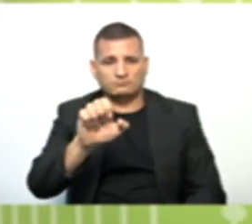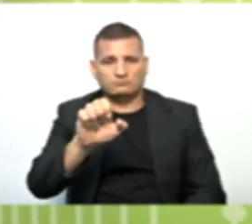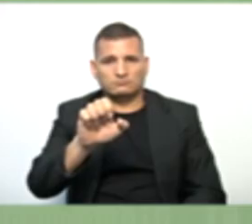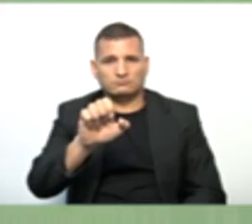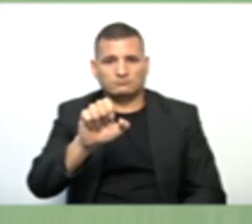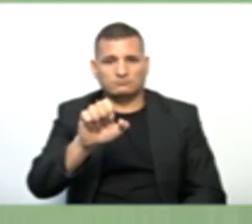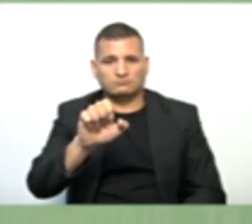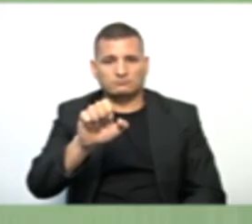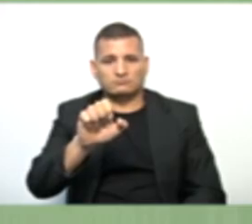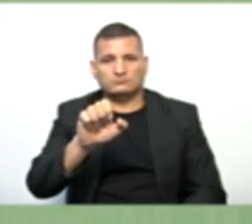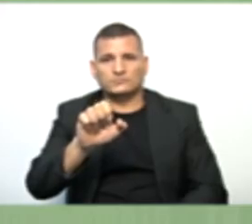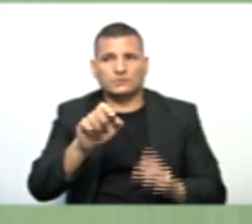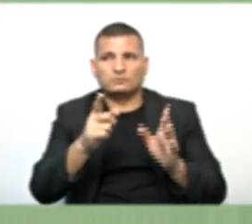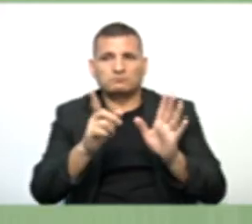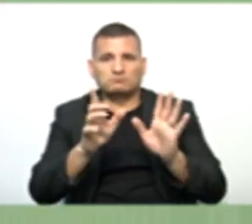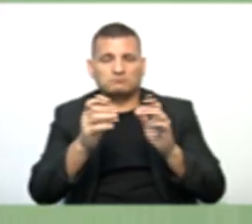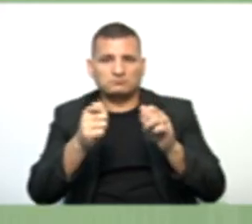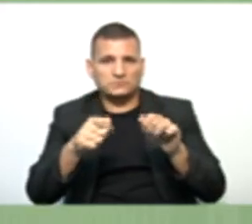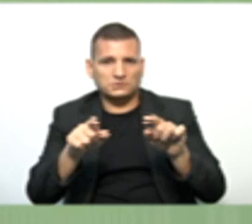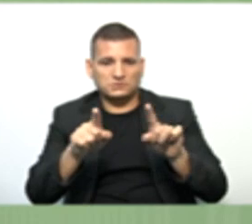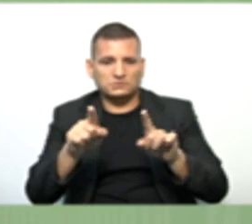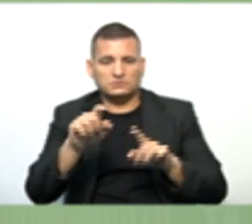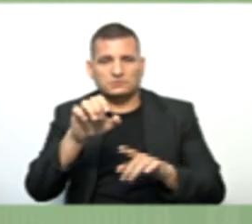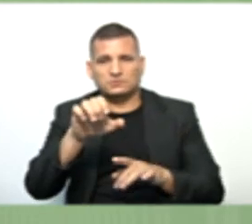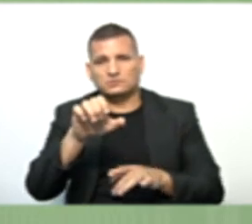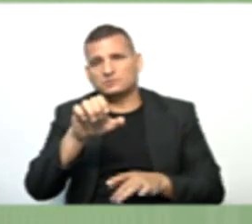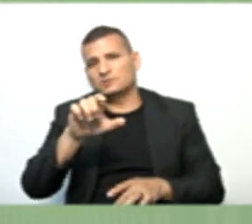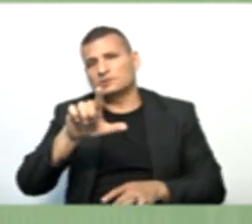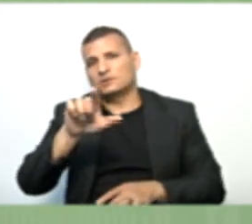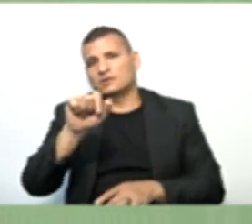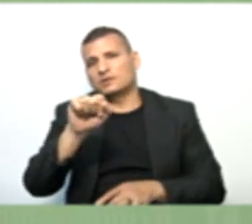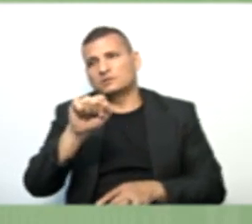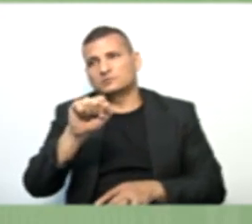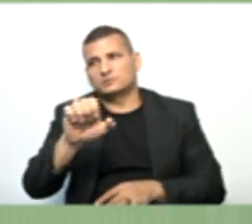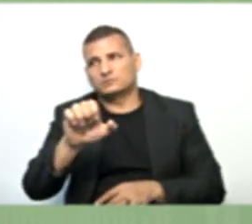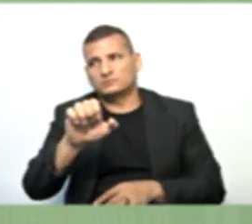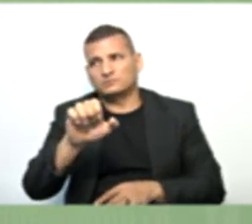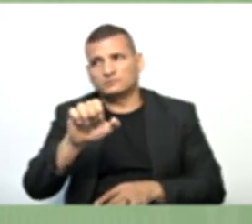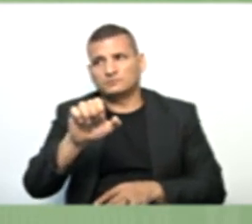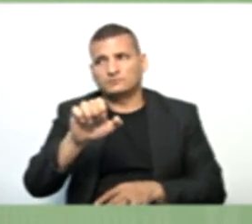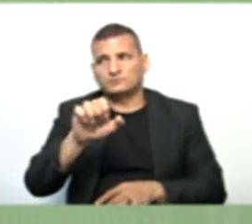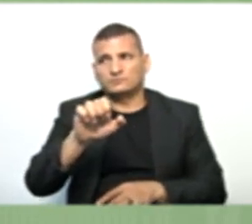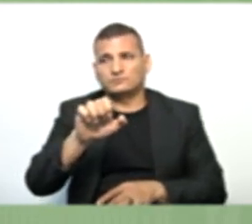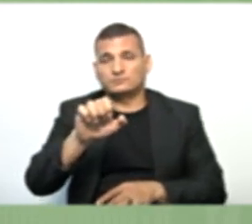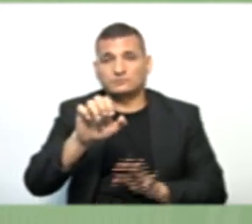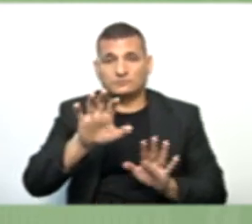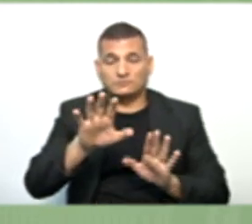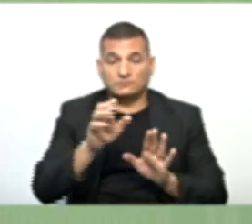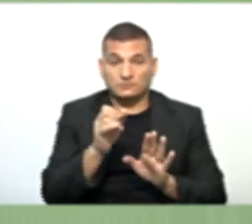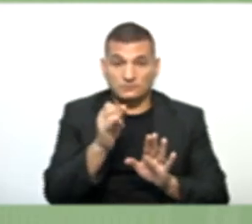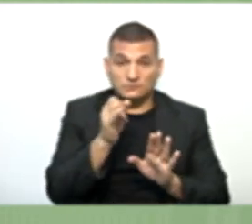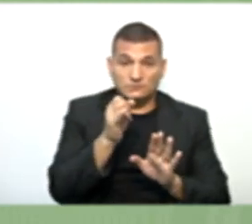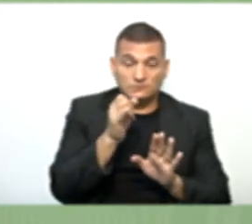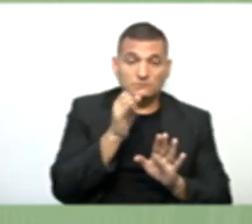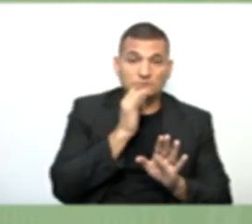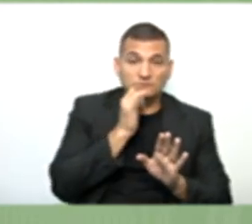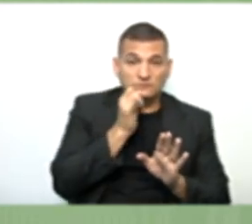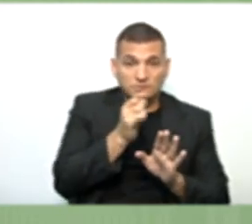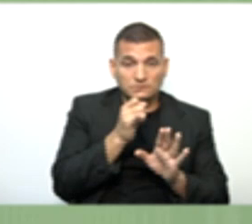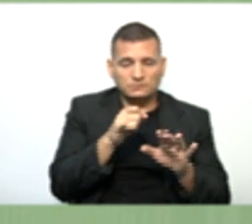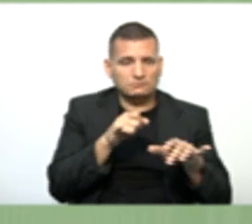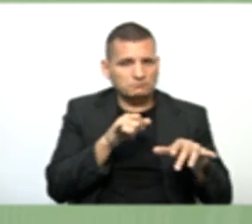precisa aparecer o comando else, então isso vai acontecer se o programador prever esse